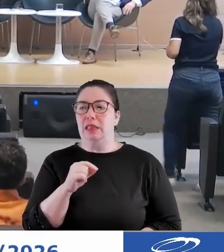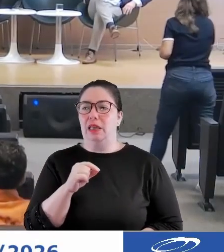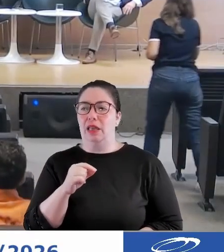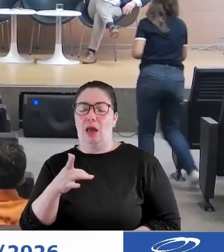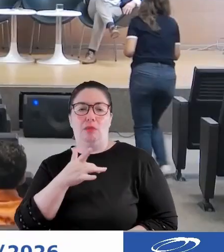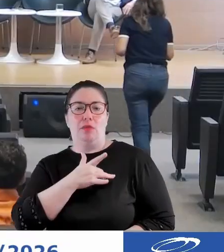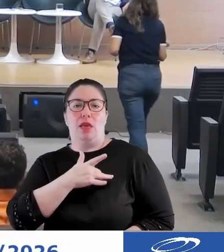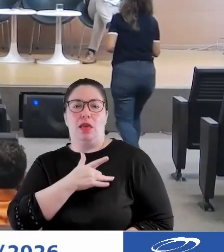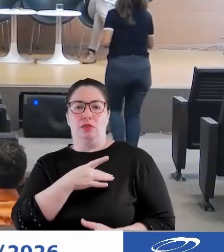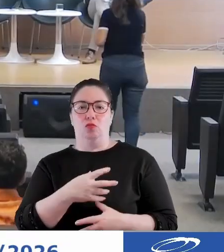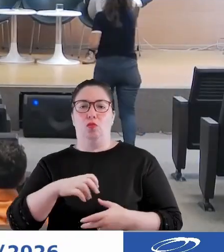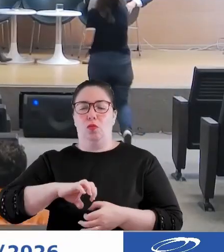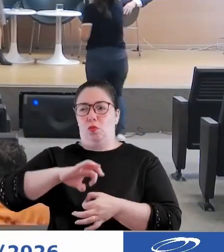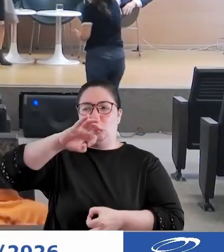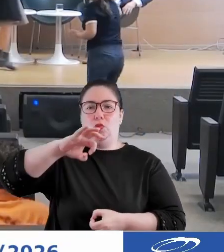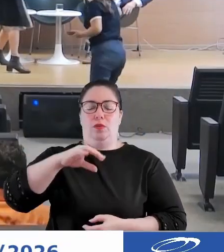vertebral.